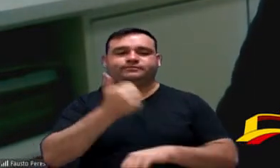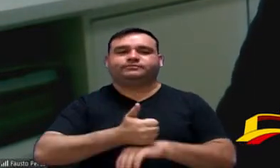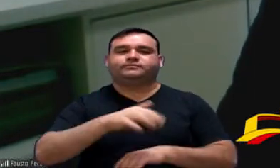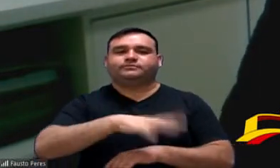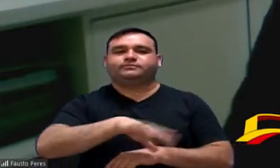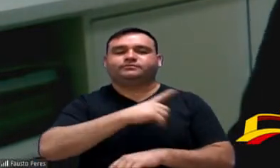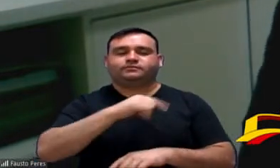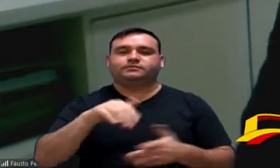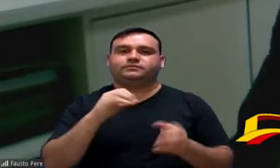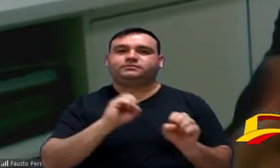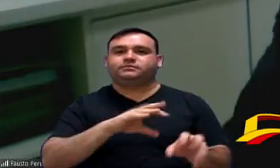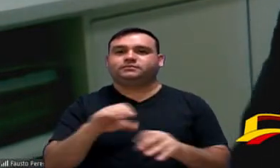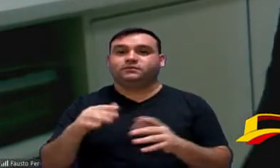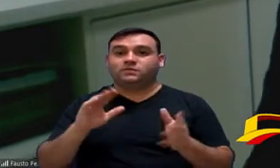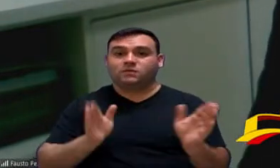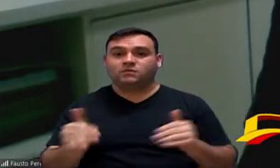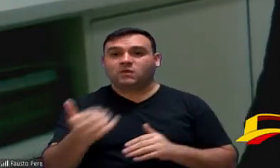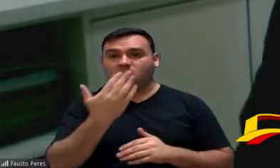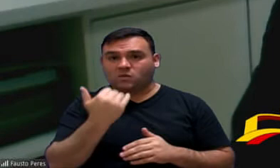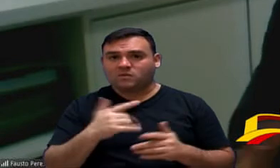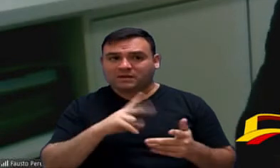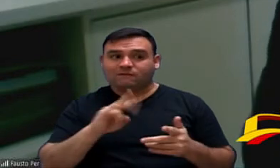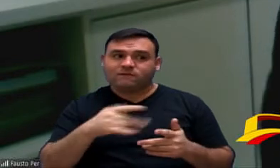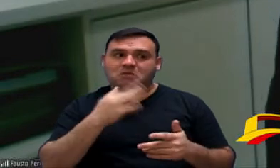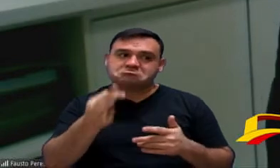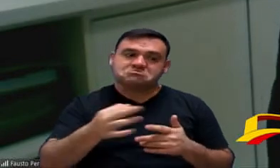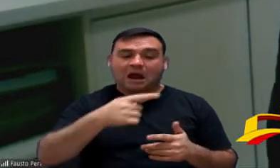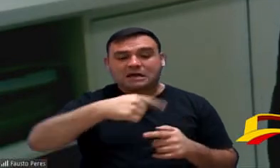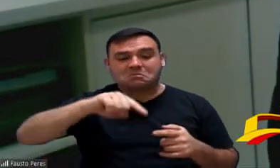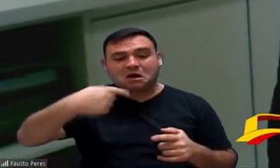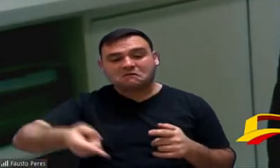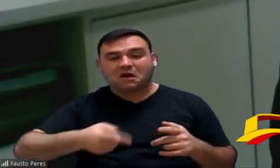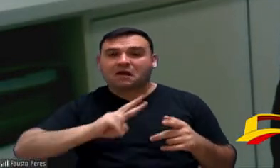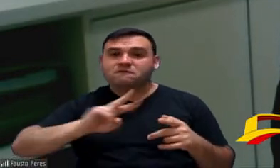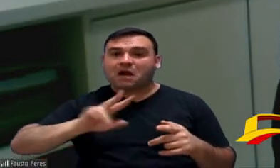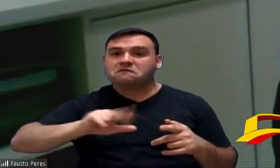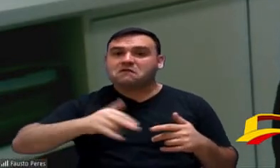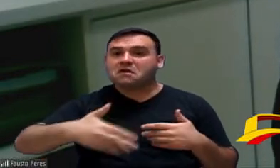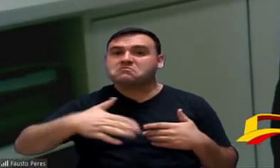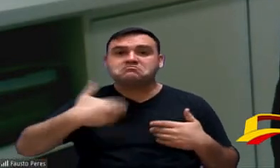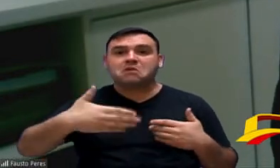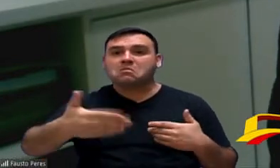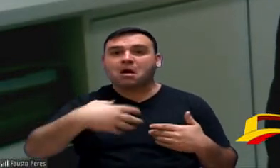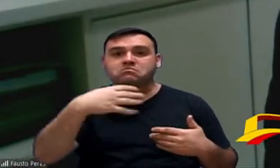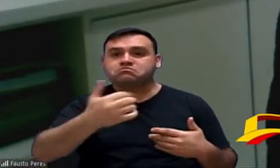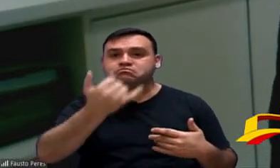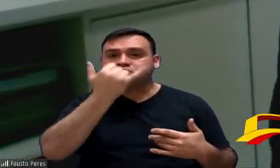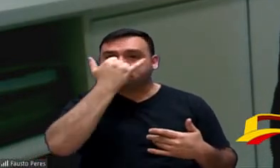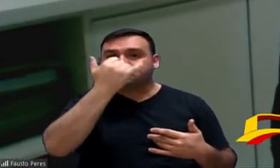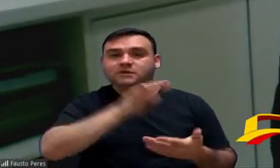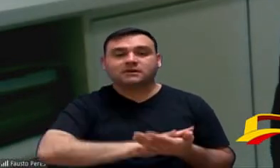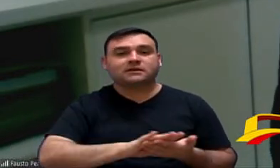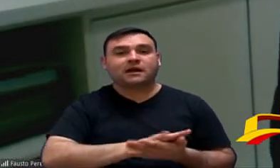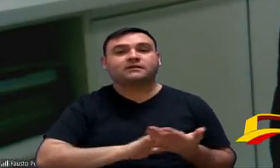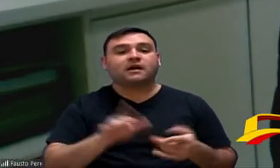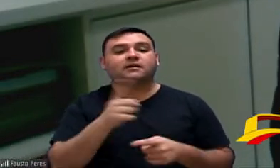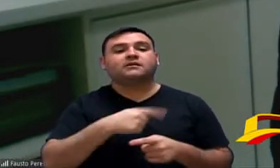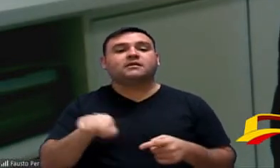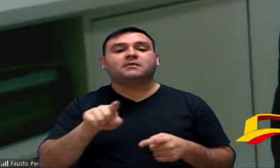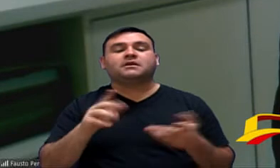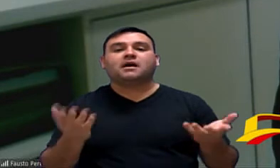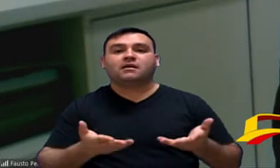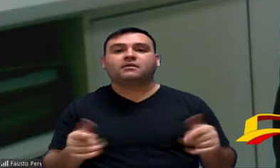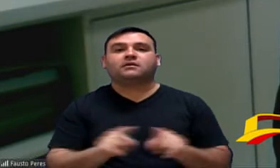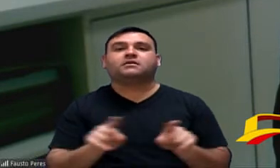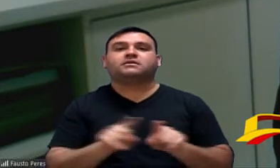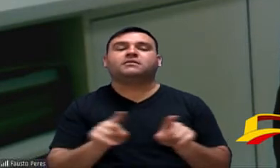educação sobre o kit alimentação, vai sair daqui uns dias, vai sair semana que vem e não sai. Aí essa última semana, em conversa que eu tive